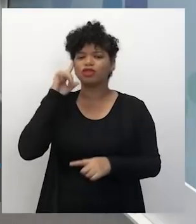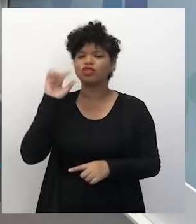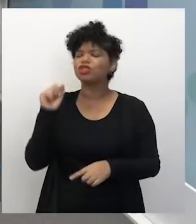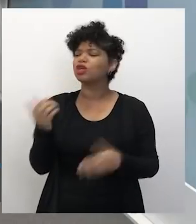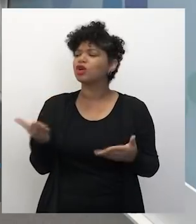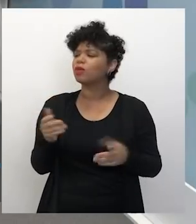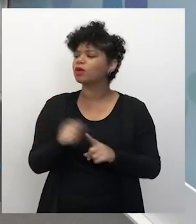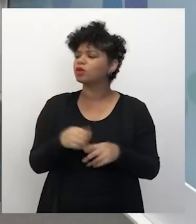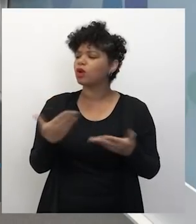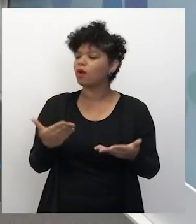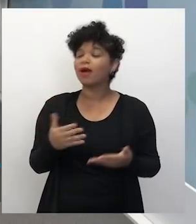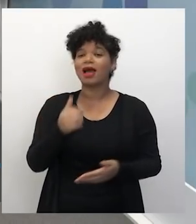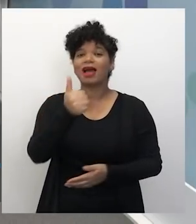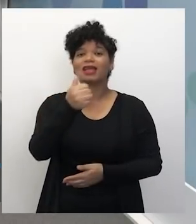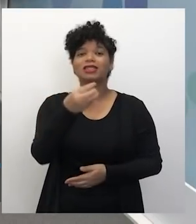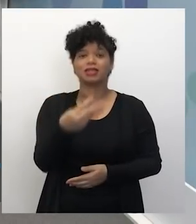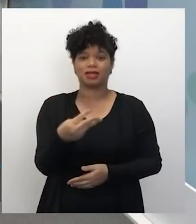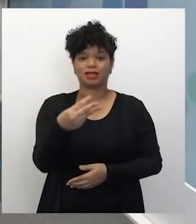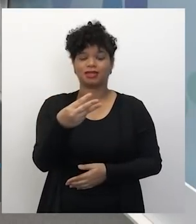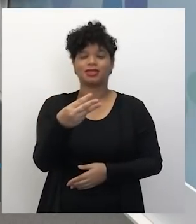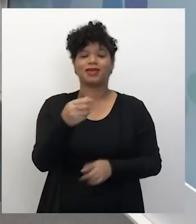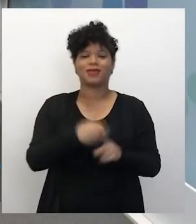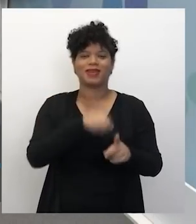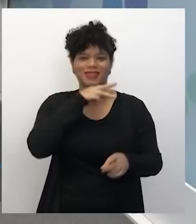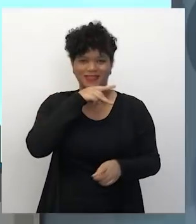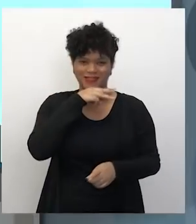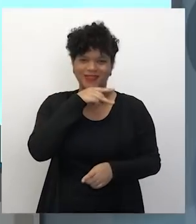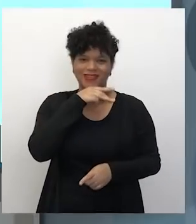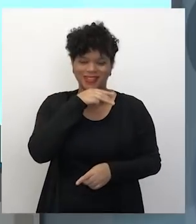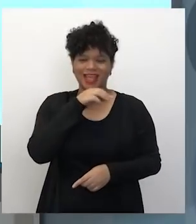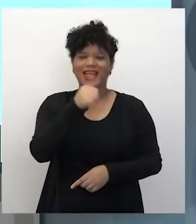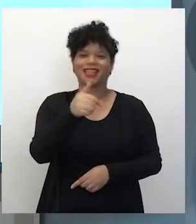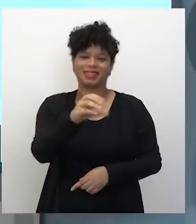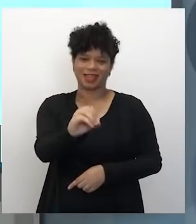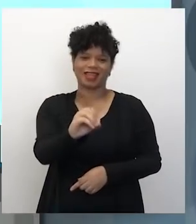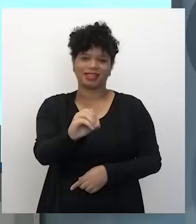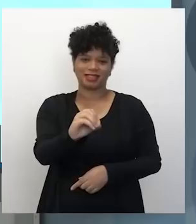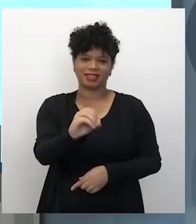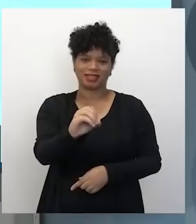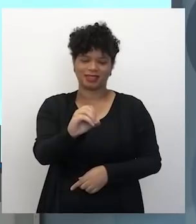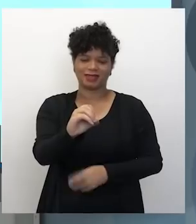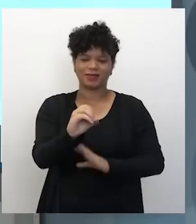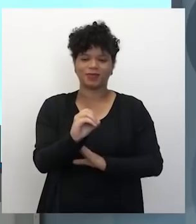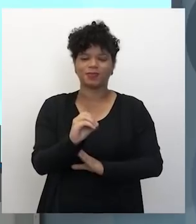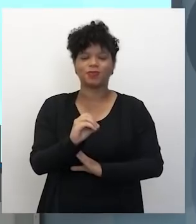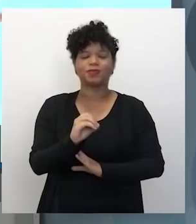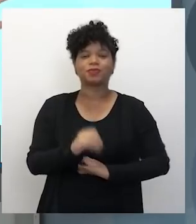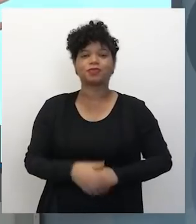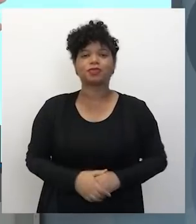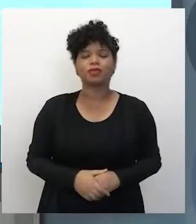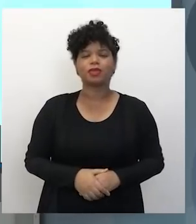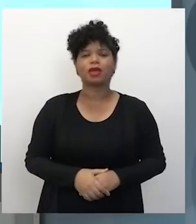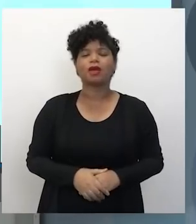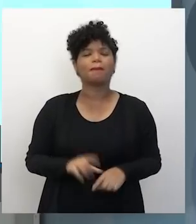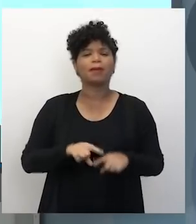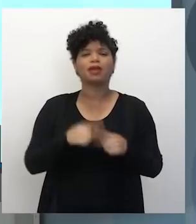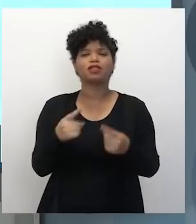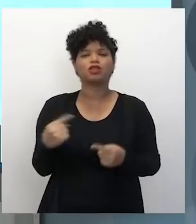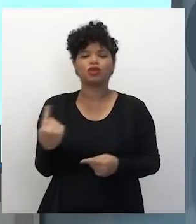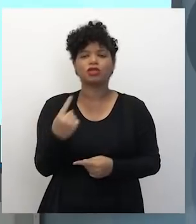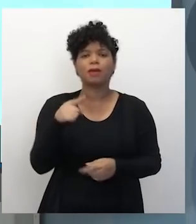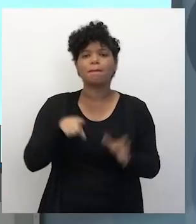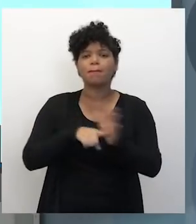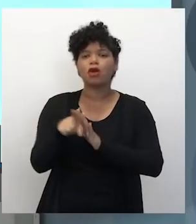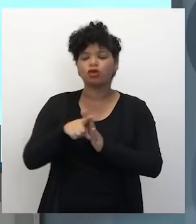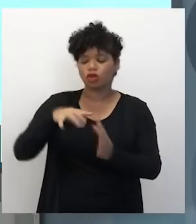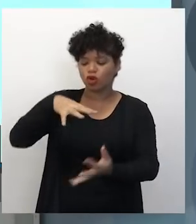Pro? 10 de março. Hoje é dia 10 de março. Mas nós perguntamos que dia é hoje no mundo, né? Nós vamos agora